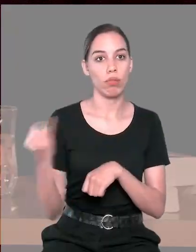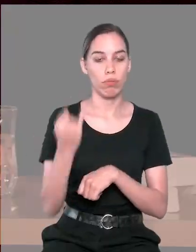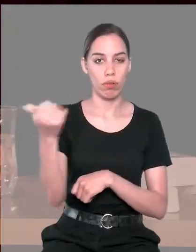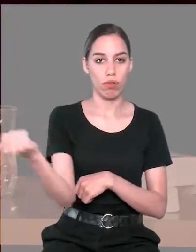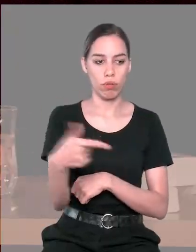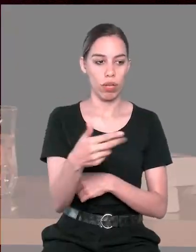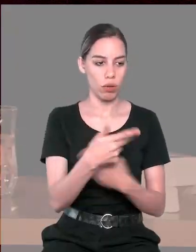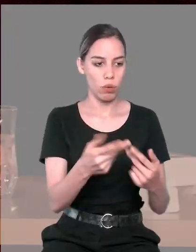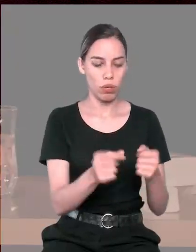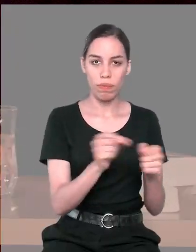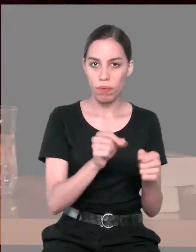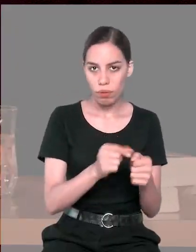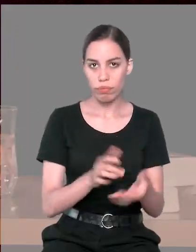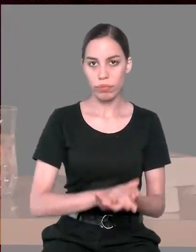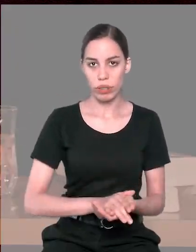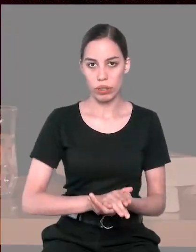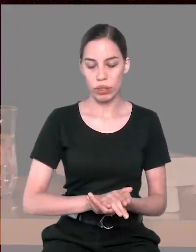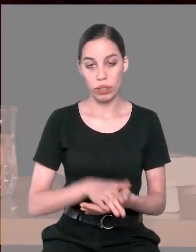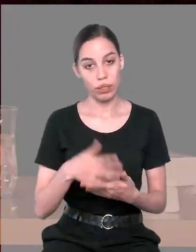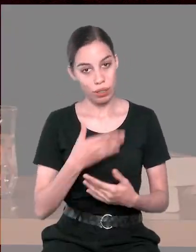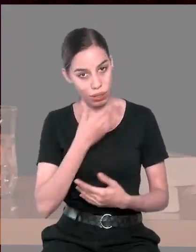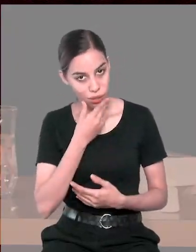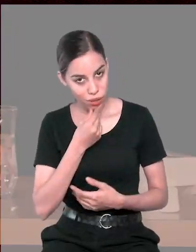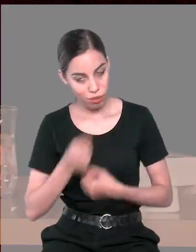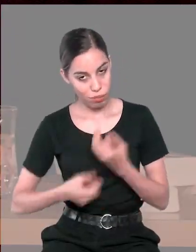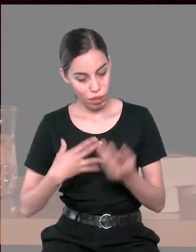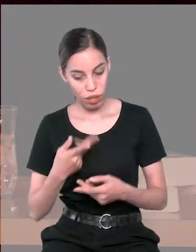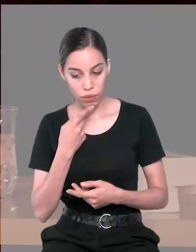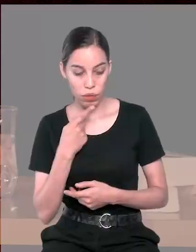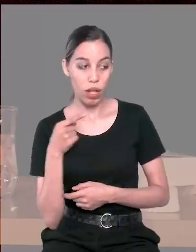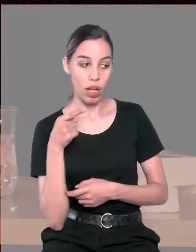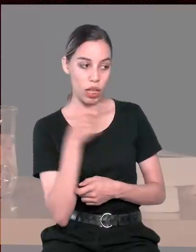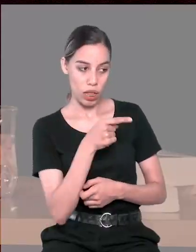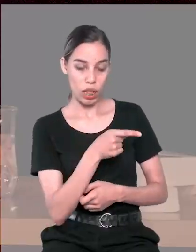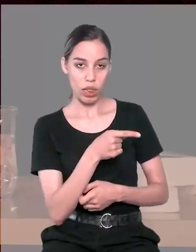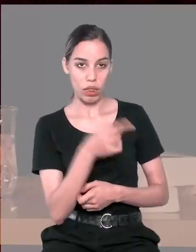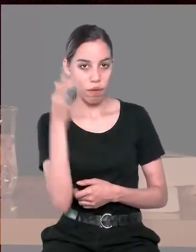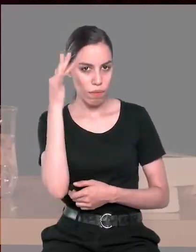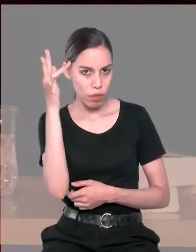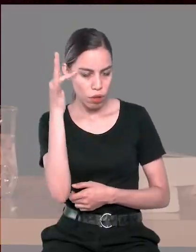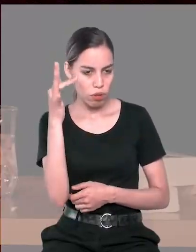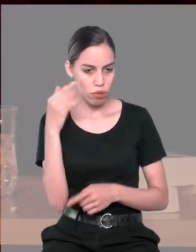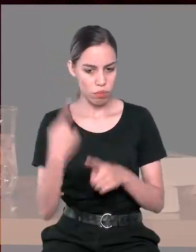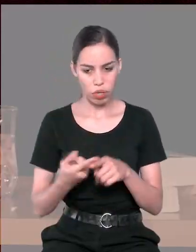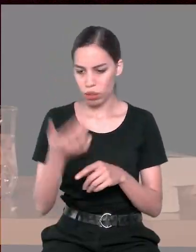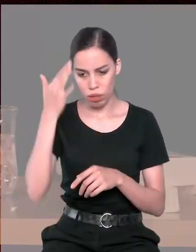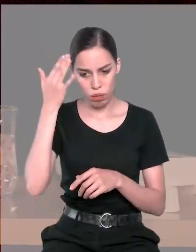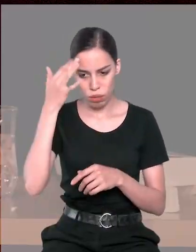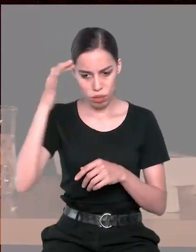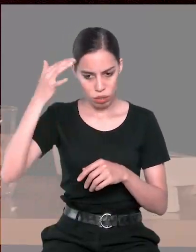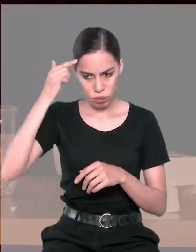coisa feita. E mais, diz o jovem Valéry, Leonardo da Vinci era um filósofo porque ele não separava